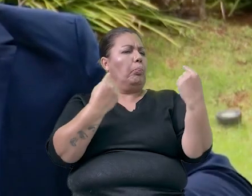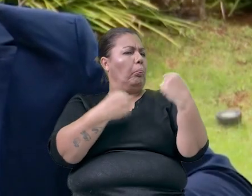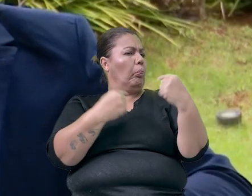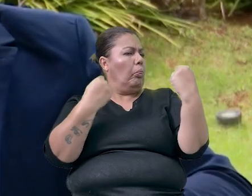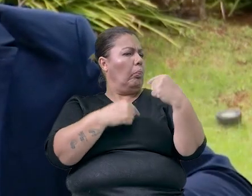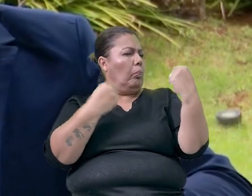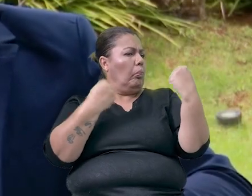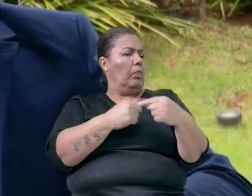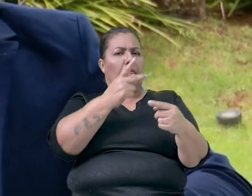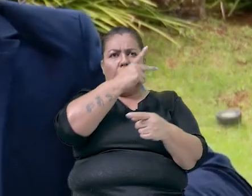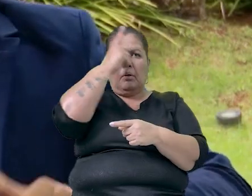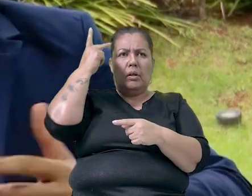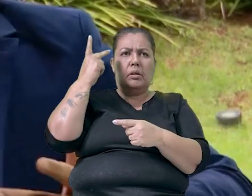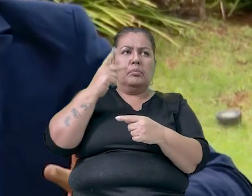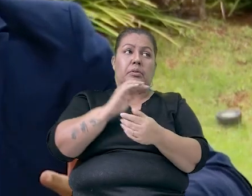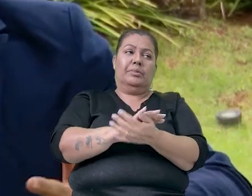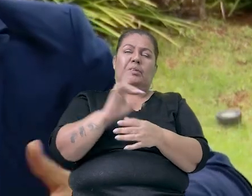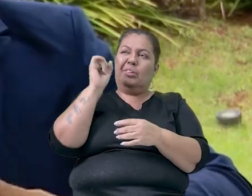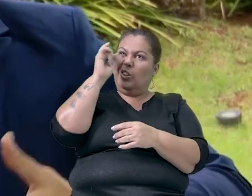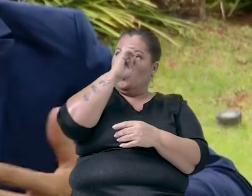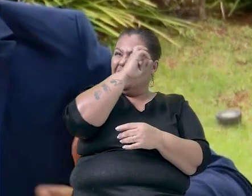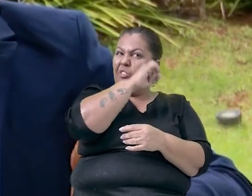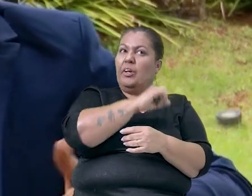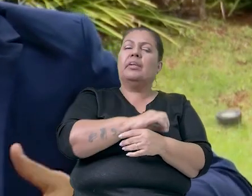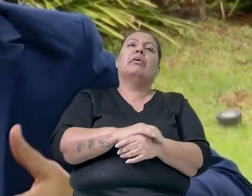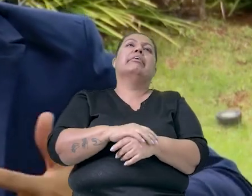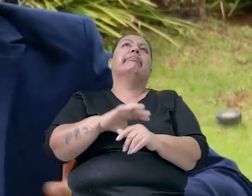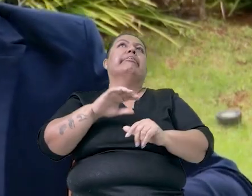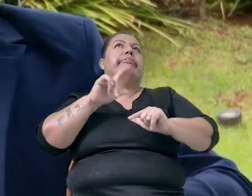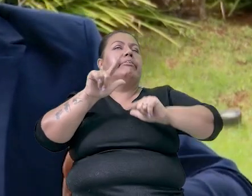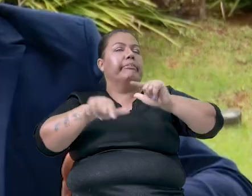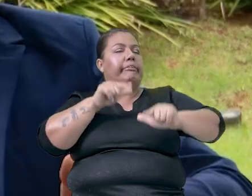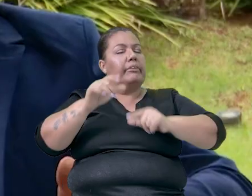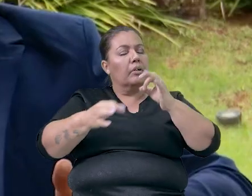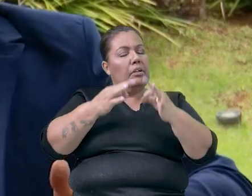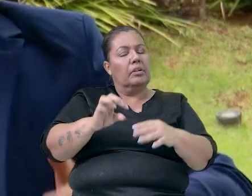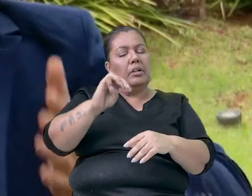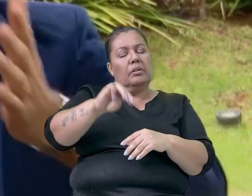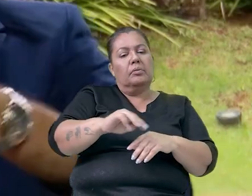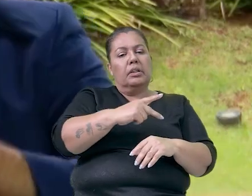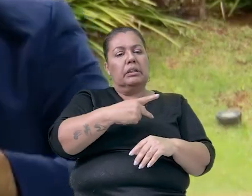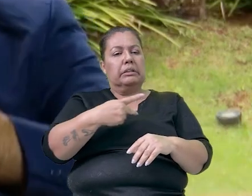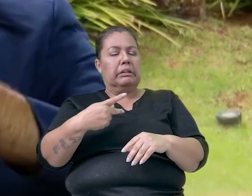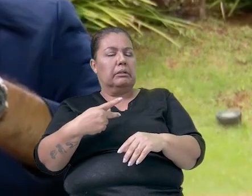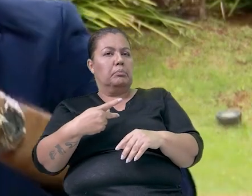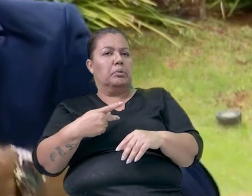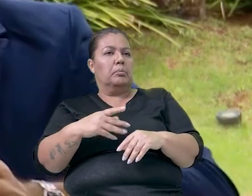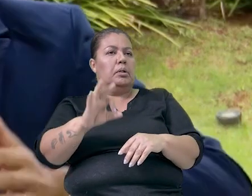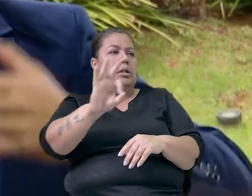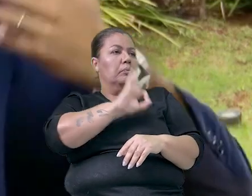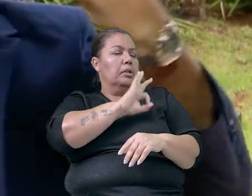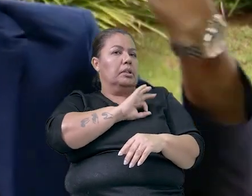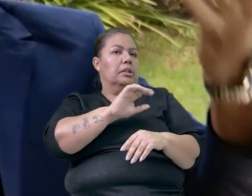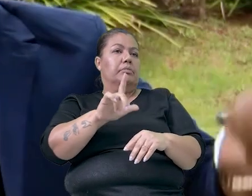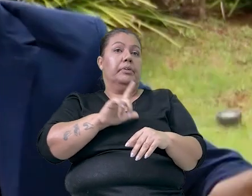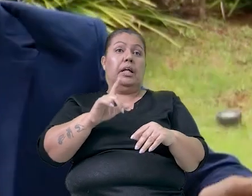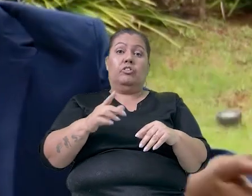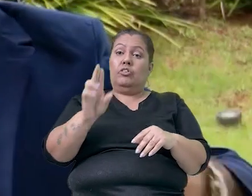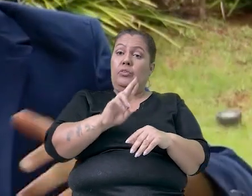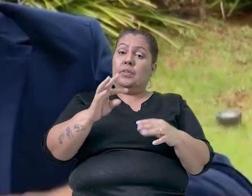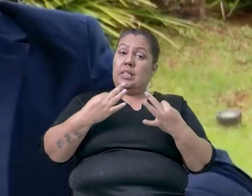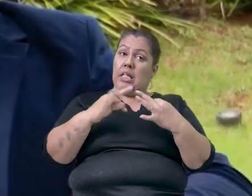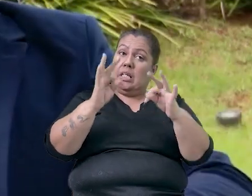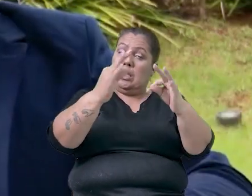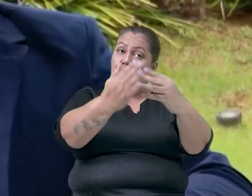identificação de autoria. Então, o trabalho que o Judiciário, o Ministério Público e a própria Polícia vão ter é de usar essas tecnologias a seu